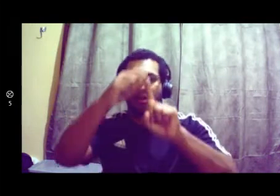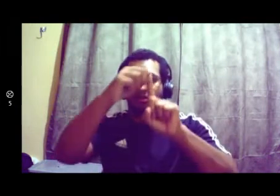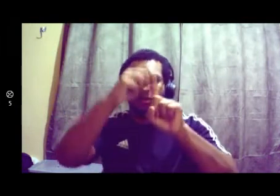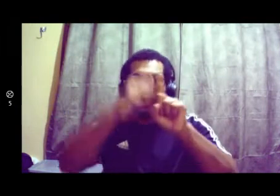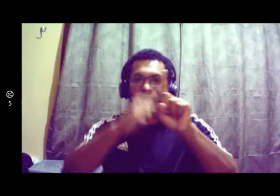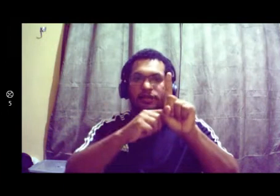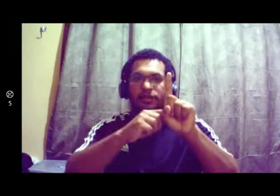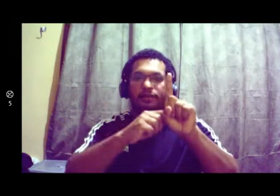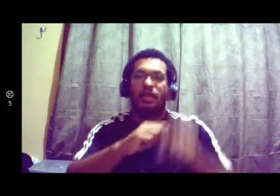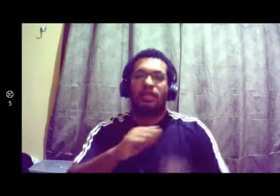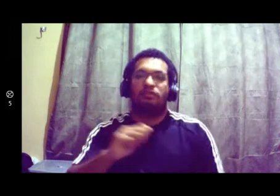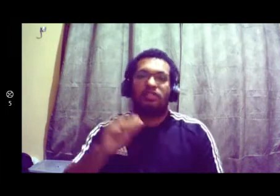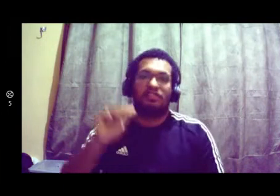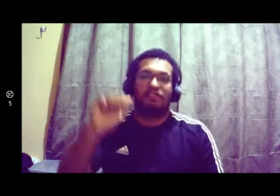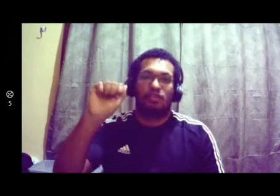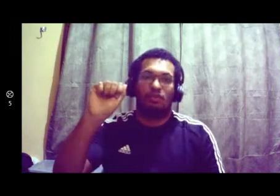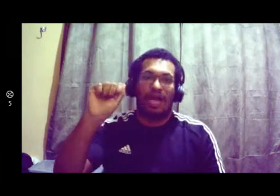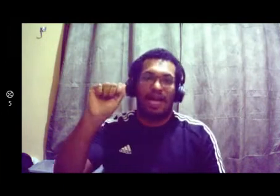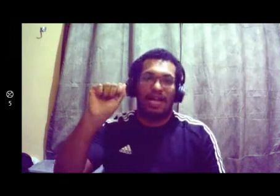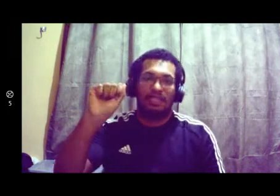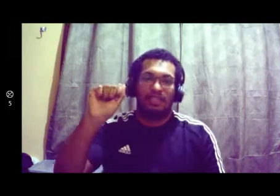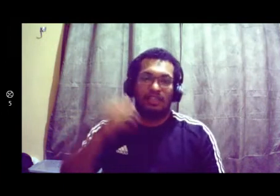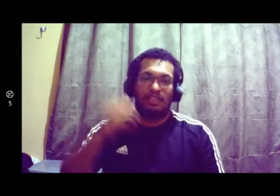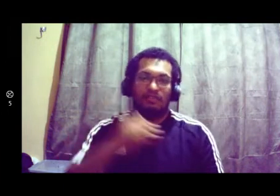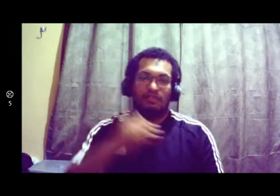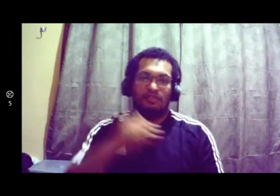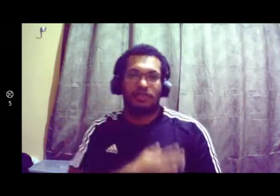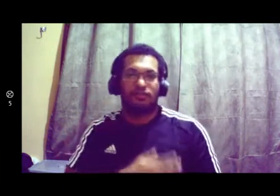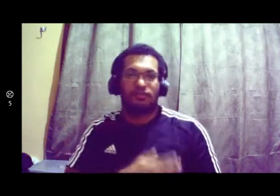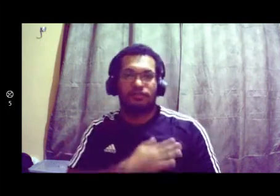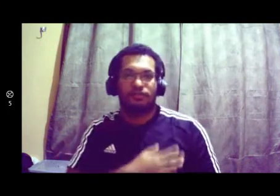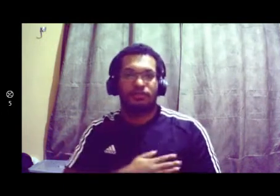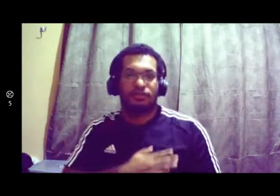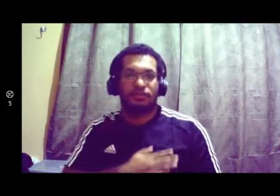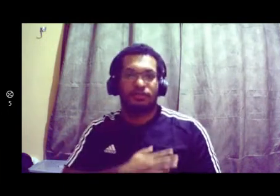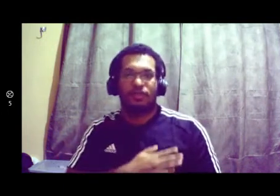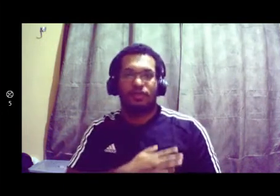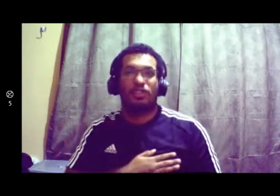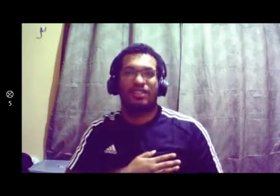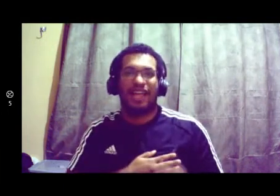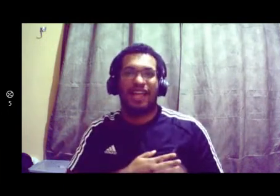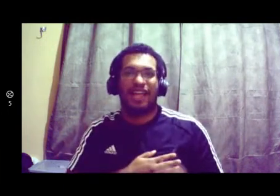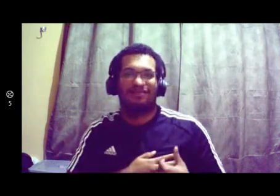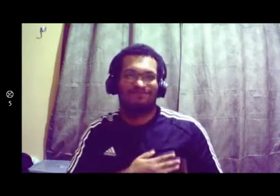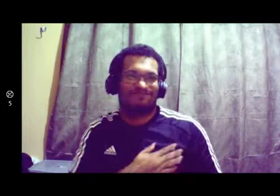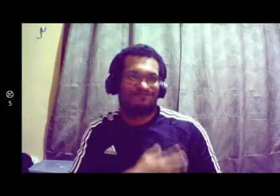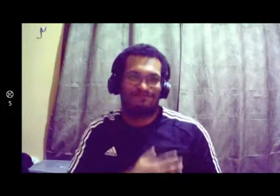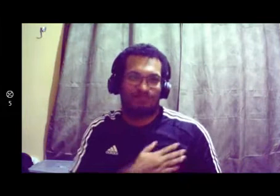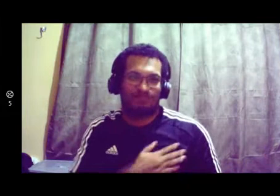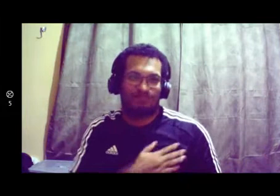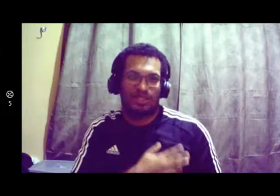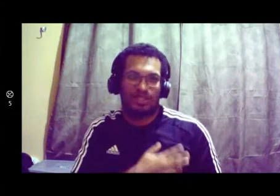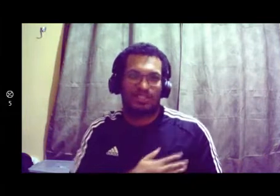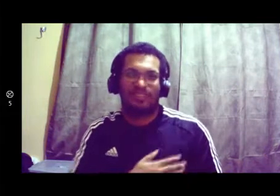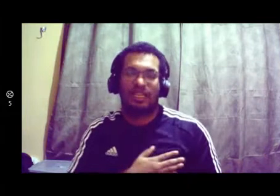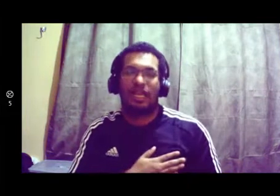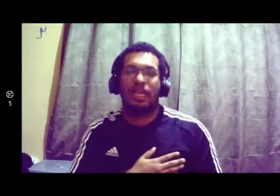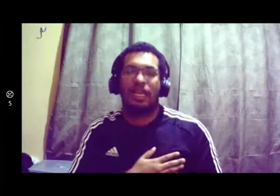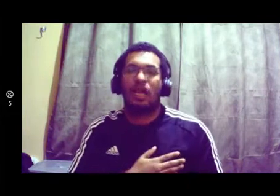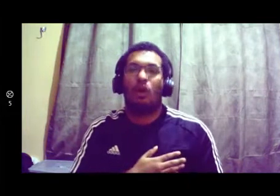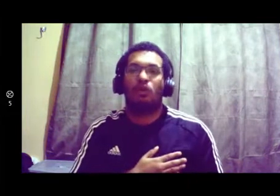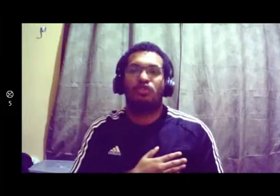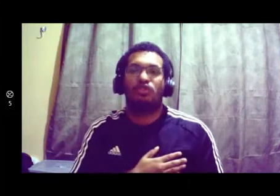Assim, ó, mês, e você faz um A e faz assim. Gostar, por isso que você faz